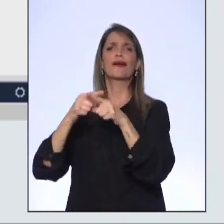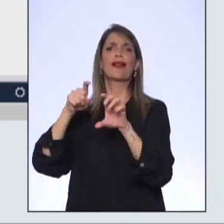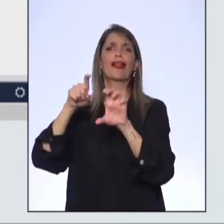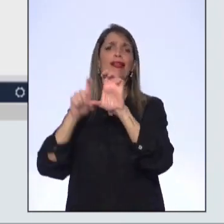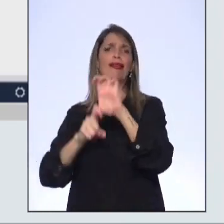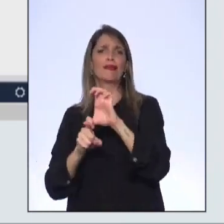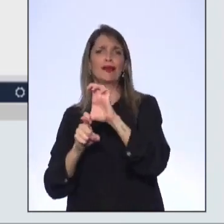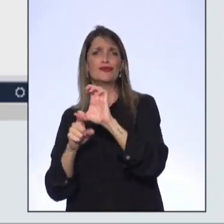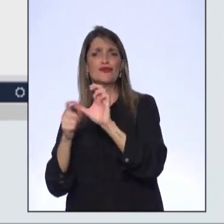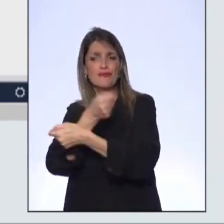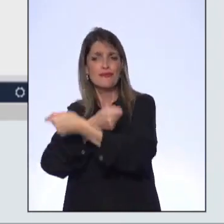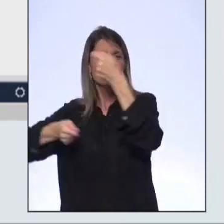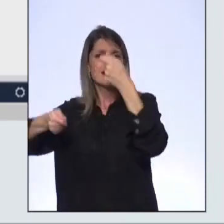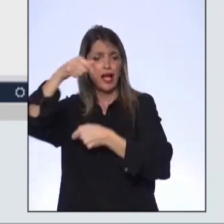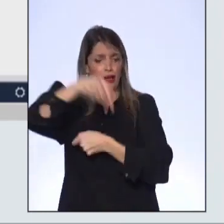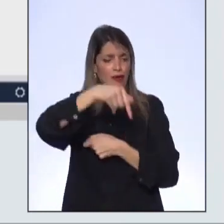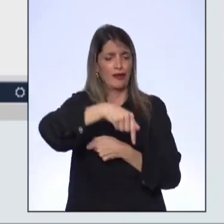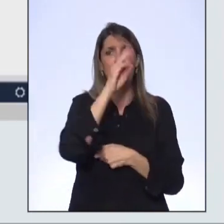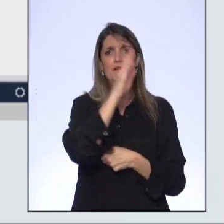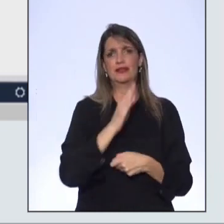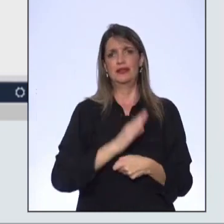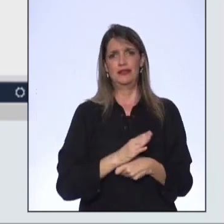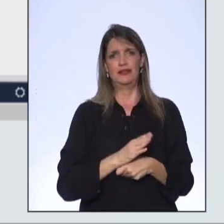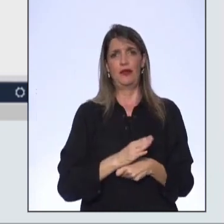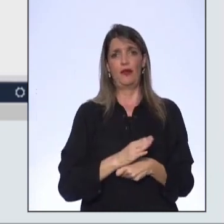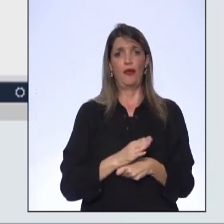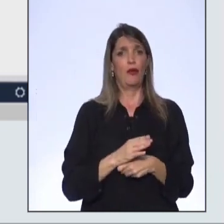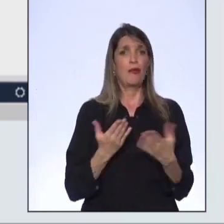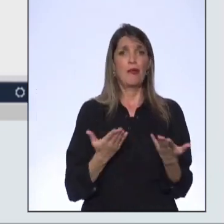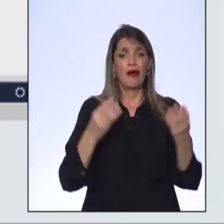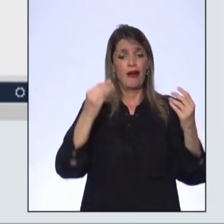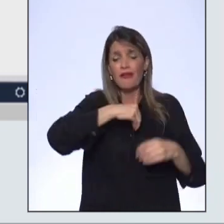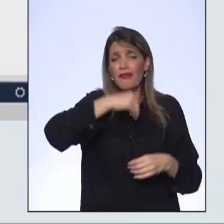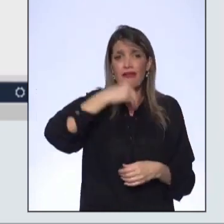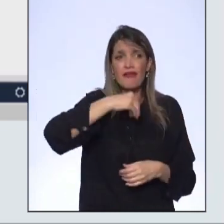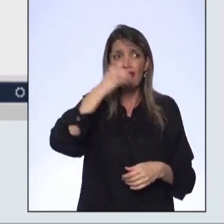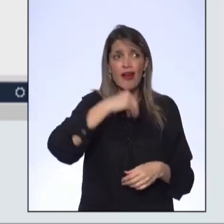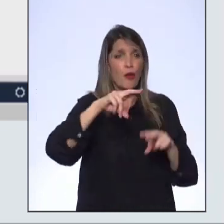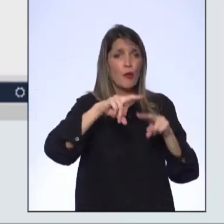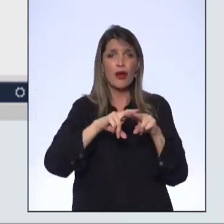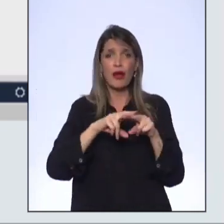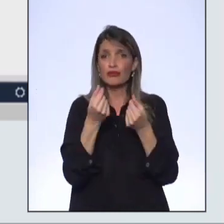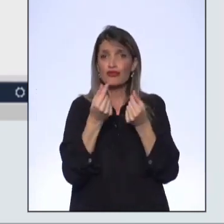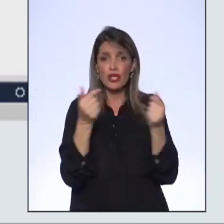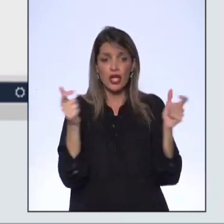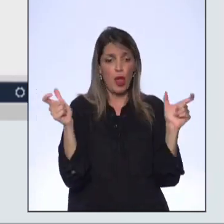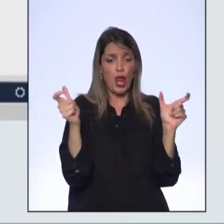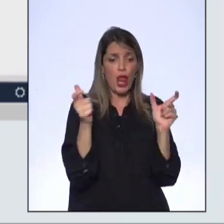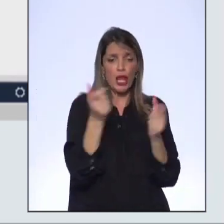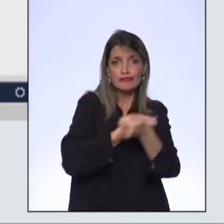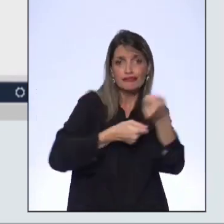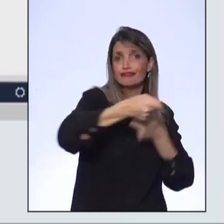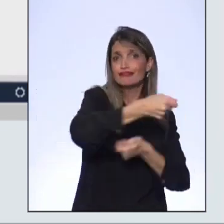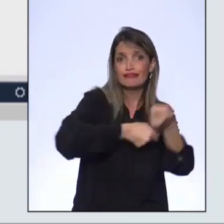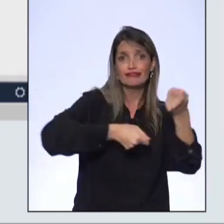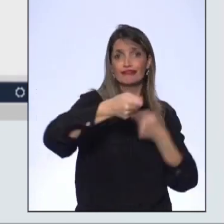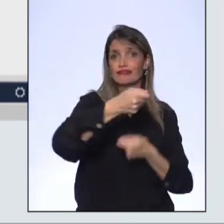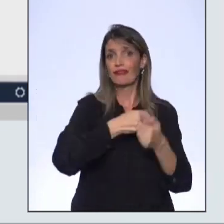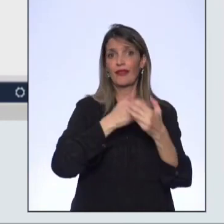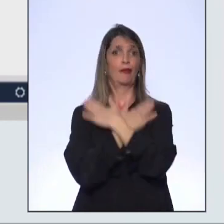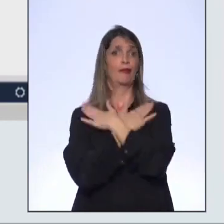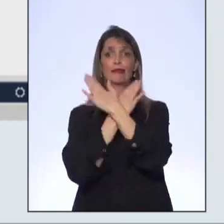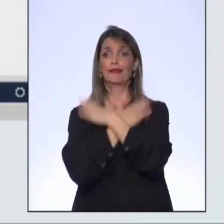mercado consumidor interno, que por sua vez estava enfraquecido pela redução do dinheiro em circulação e pelo desemprego